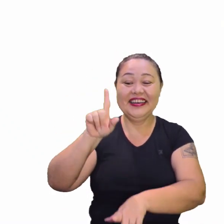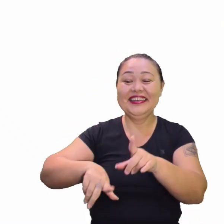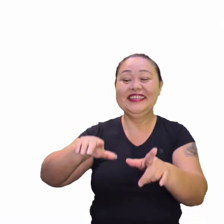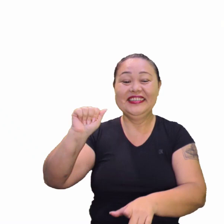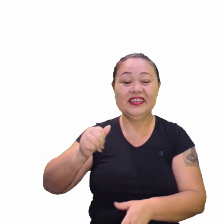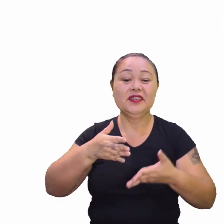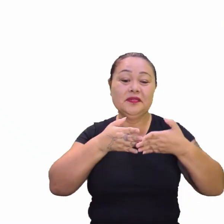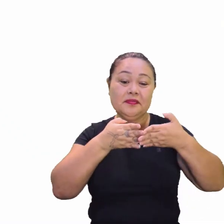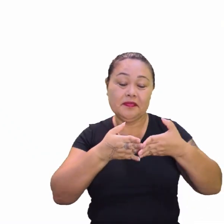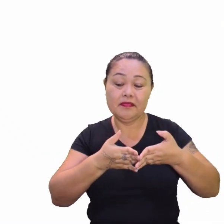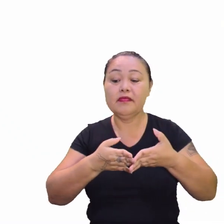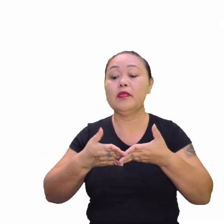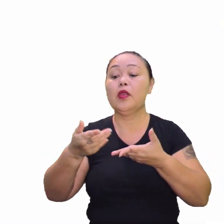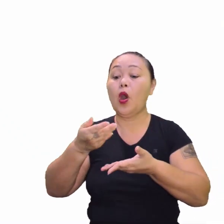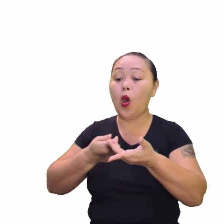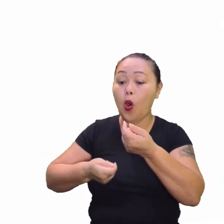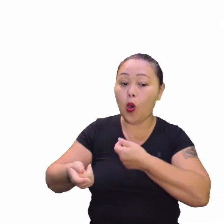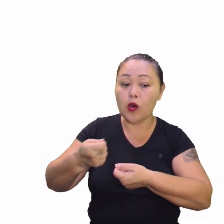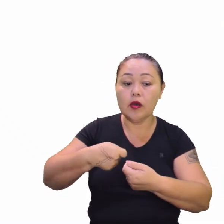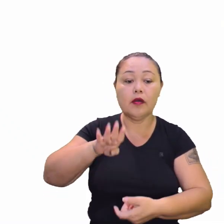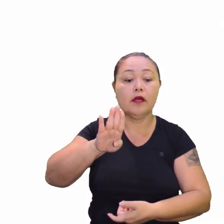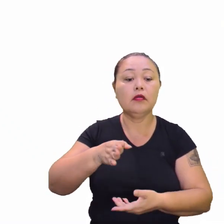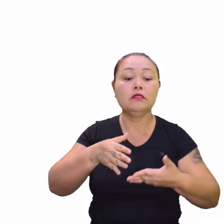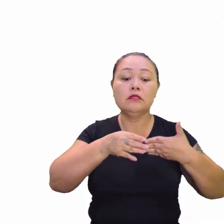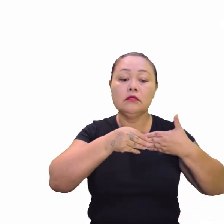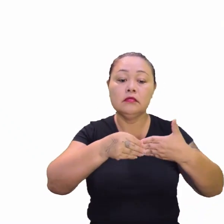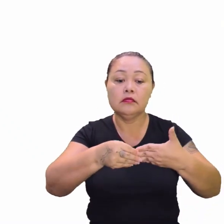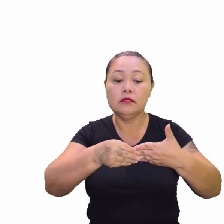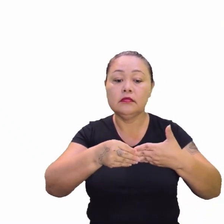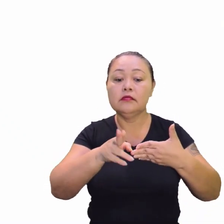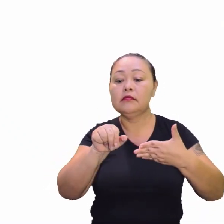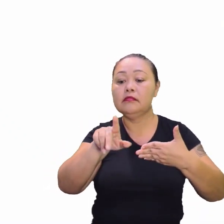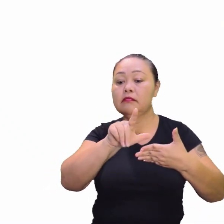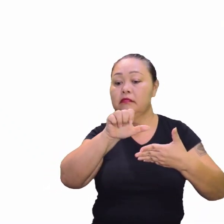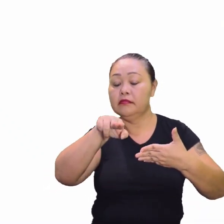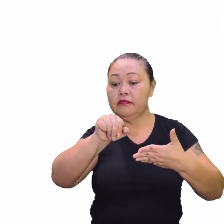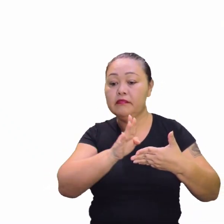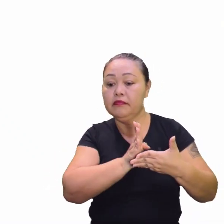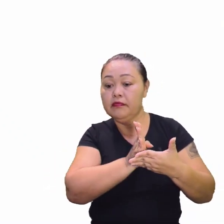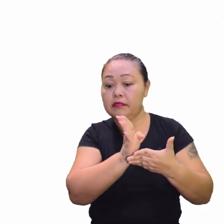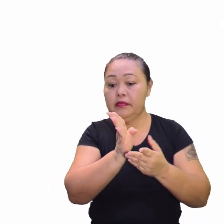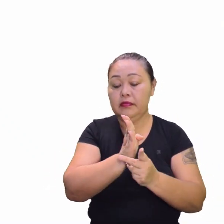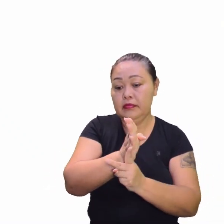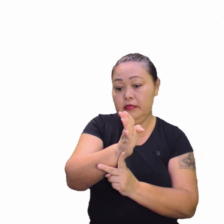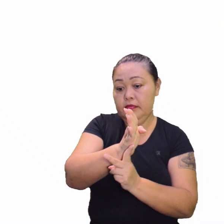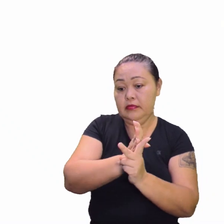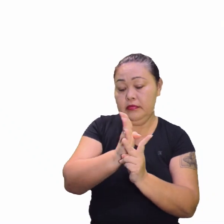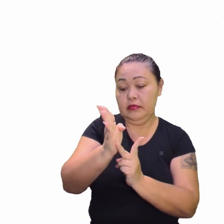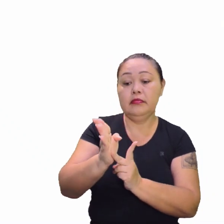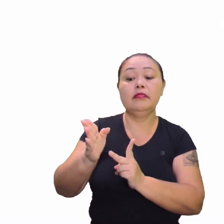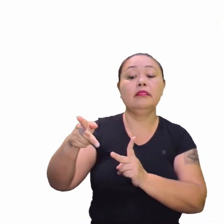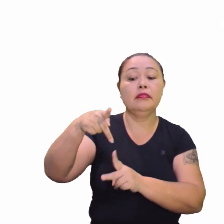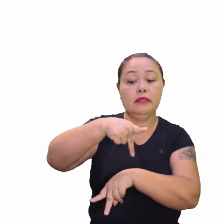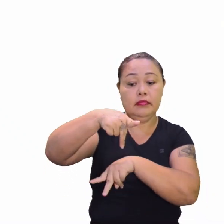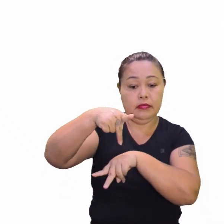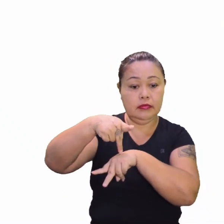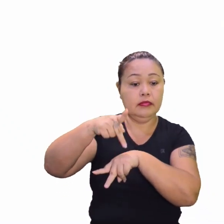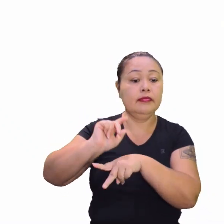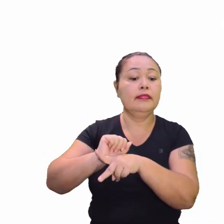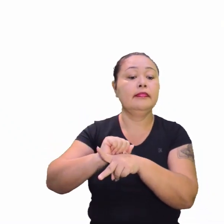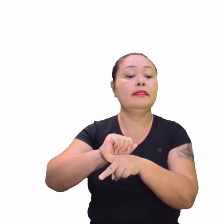dois. Navegação comercial. B, transporte e a segunda parte